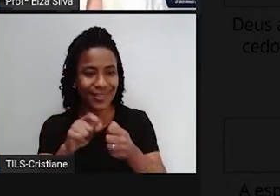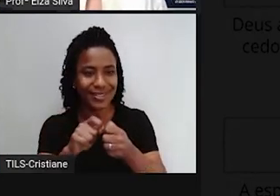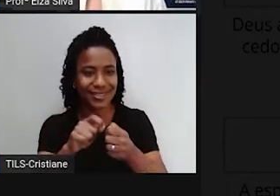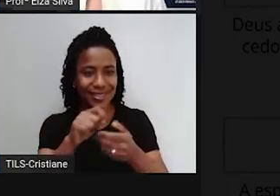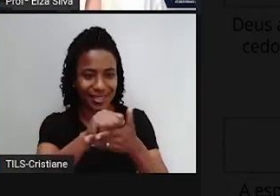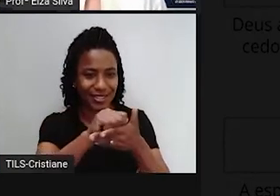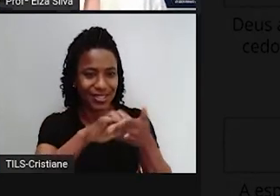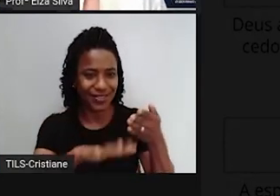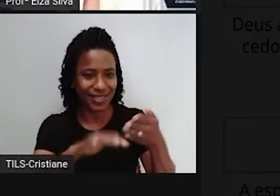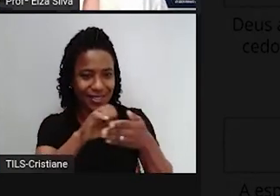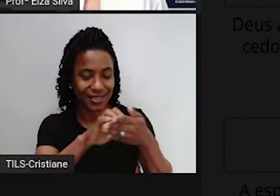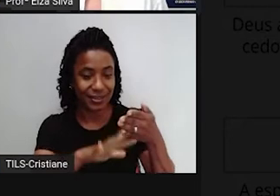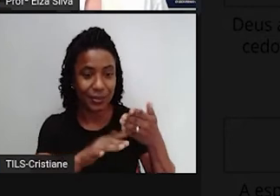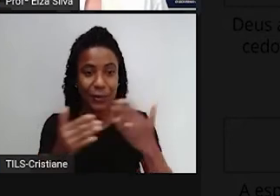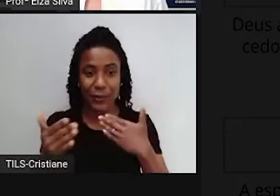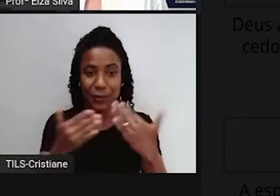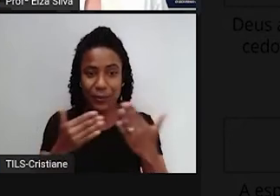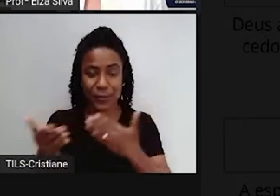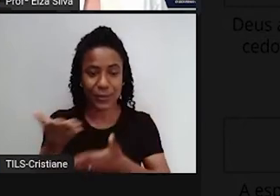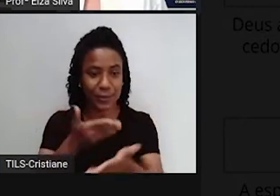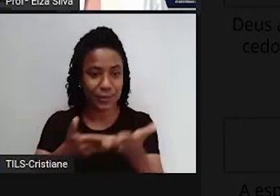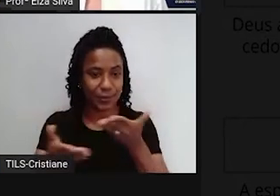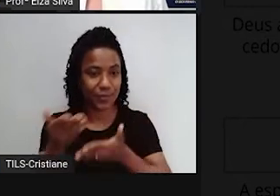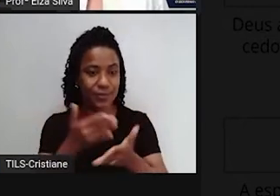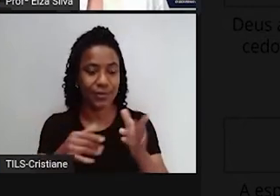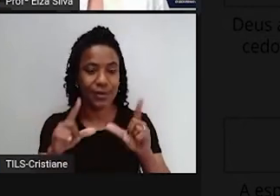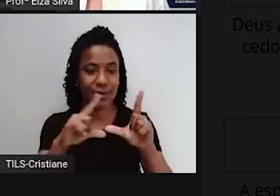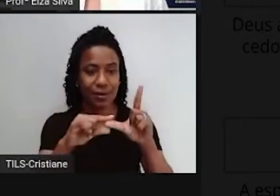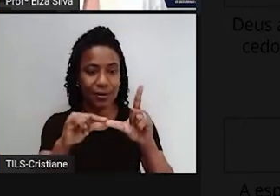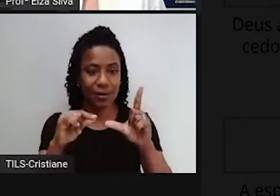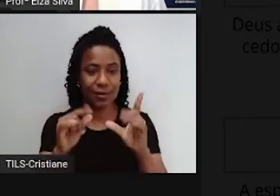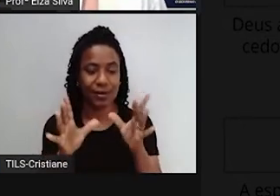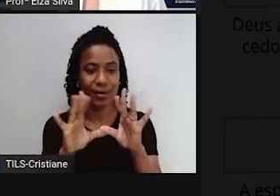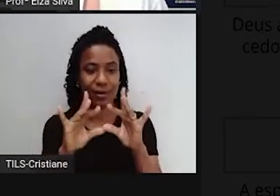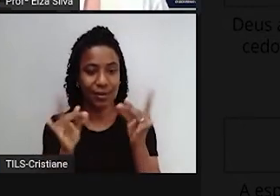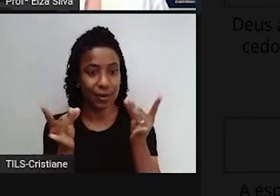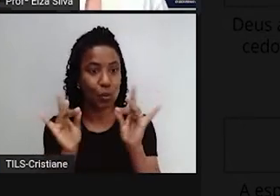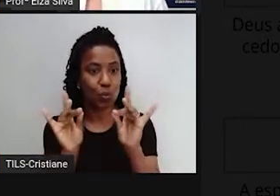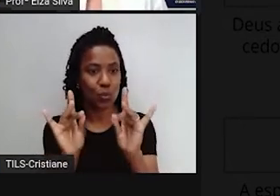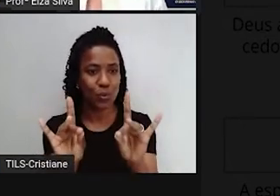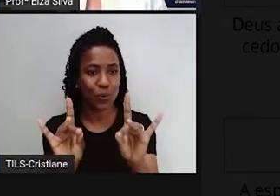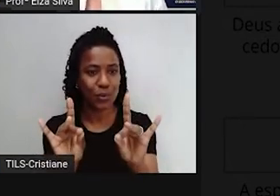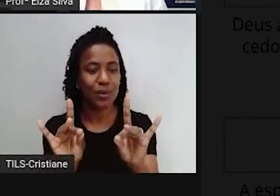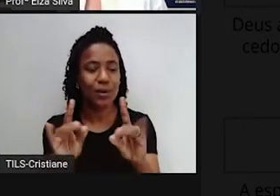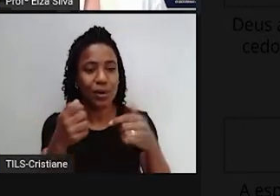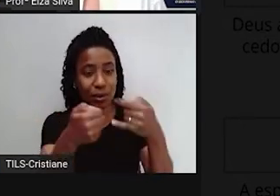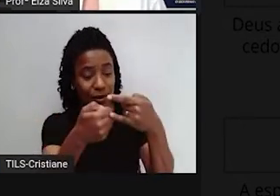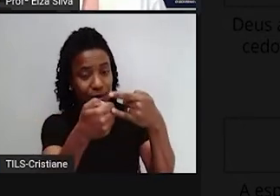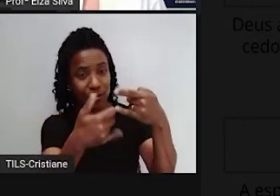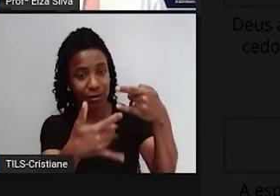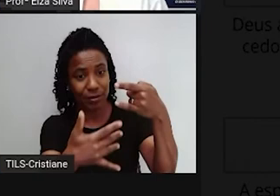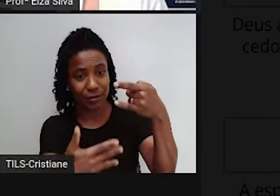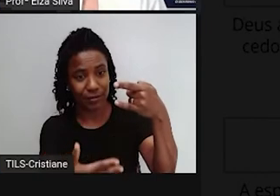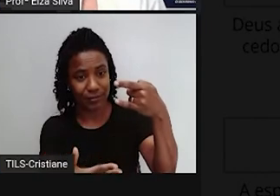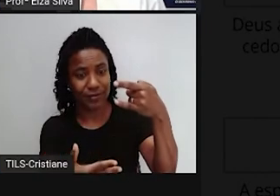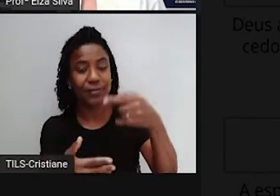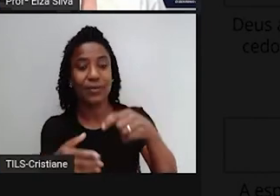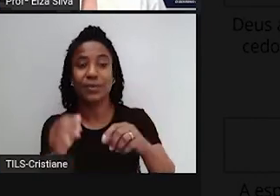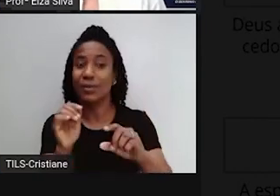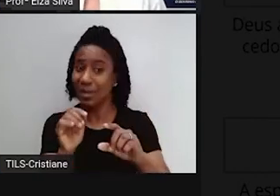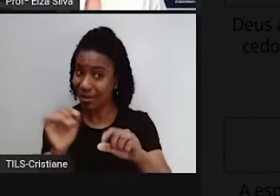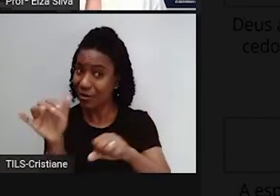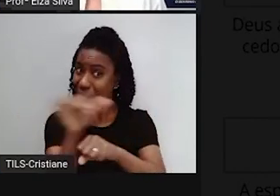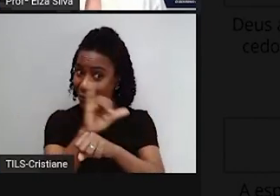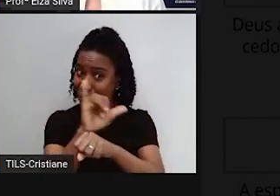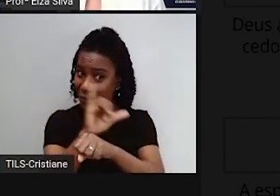durante a nossa aula, o link vai estar sempre disponível lá no canal do YouTube, ou melhor, no canal da